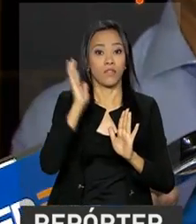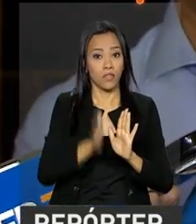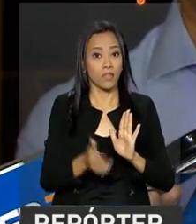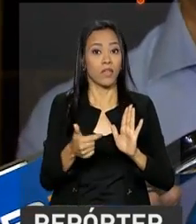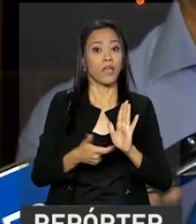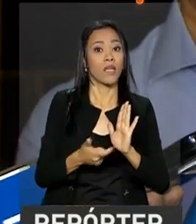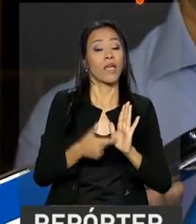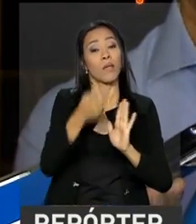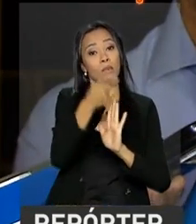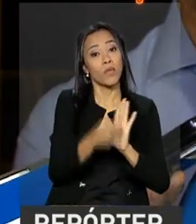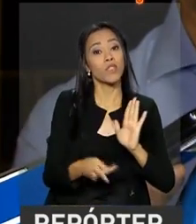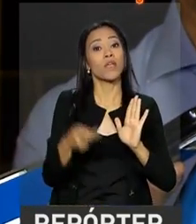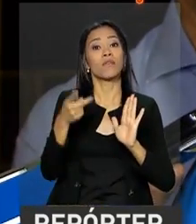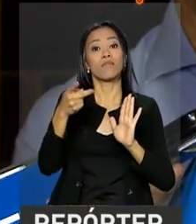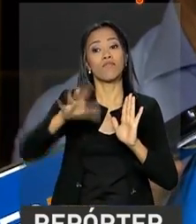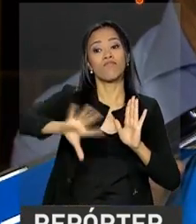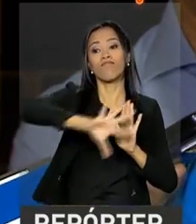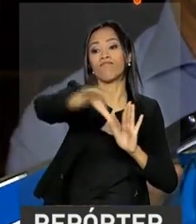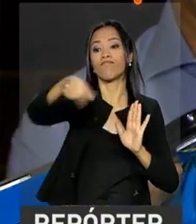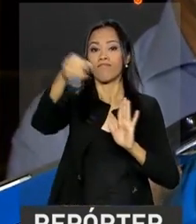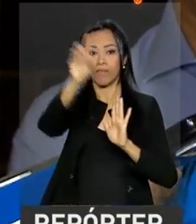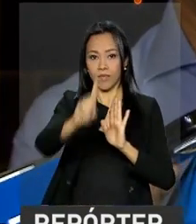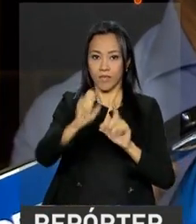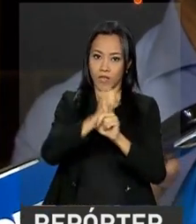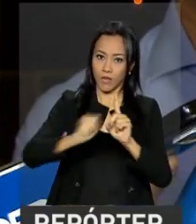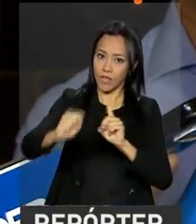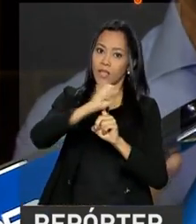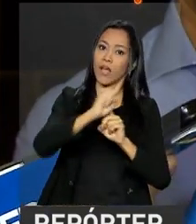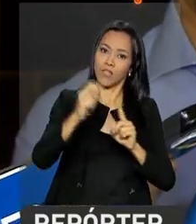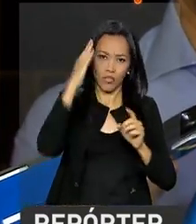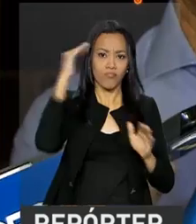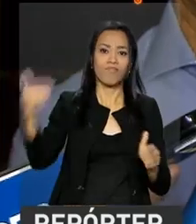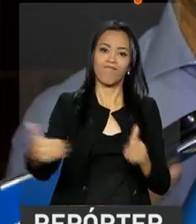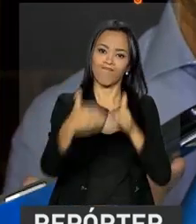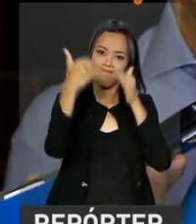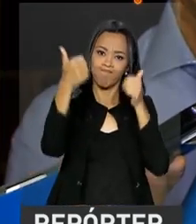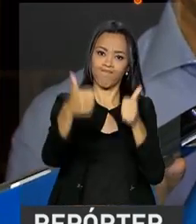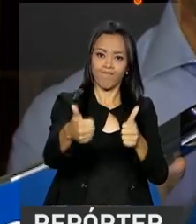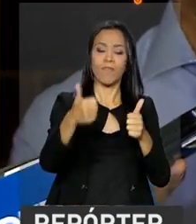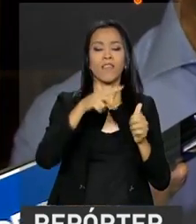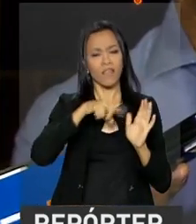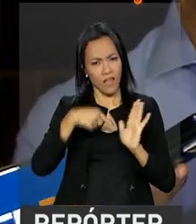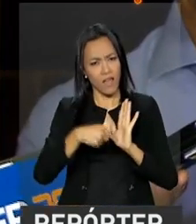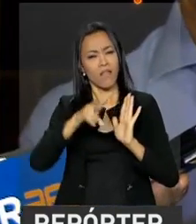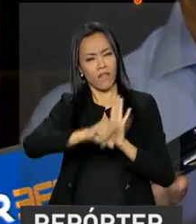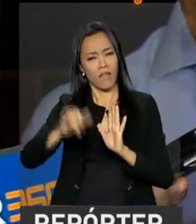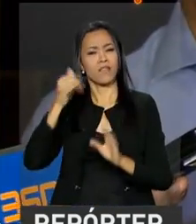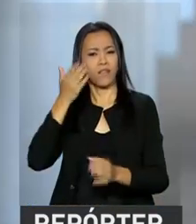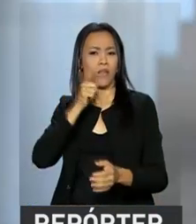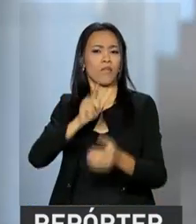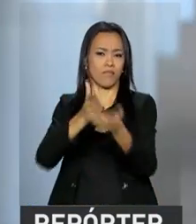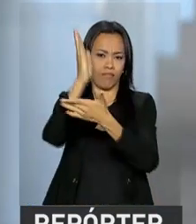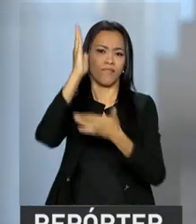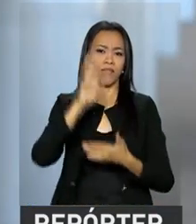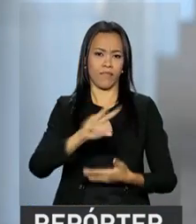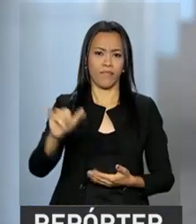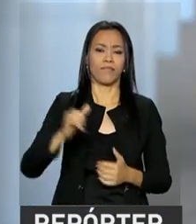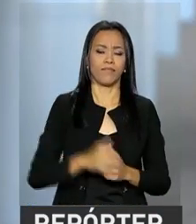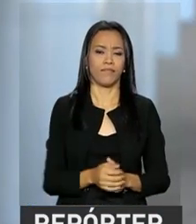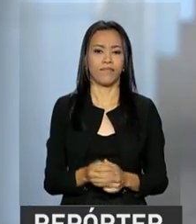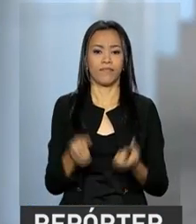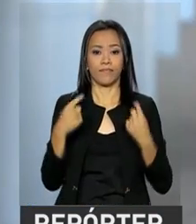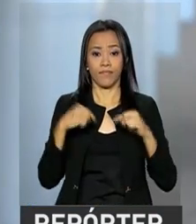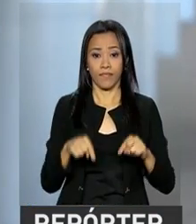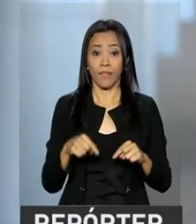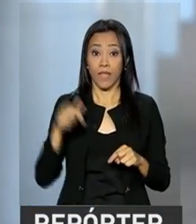transformou no projeto da sociedade brasileira eu tenho a mais absoluta certeza que ele será aprovado